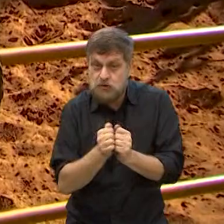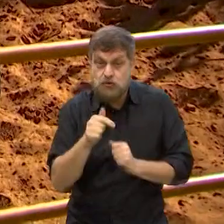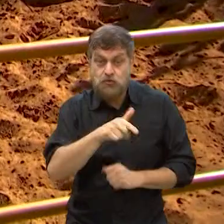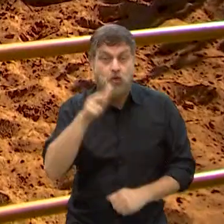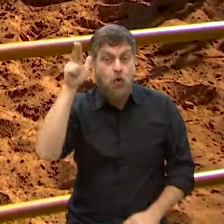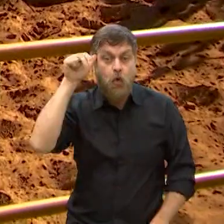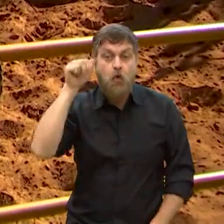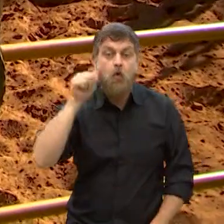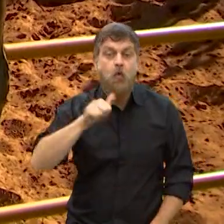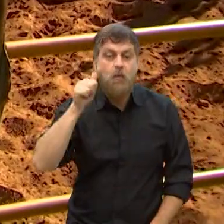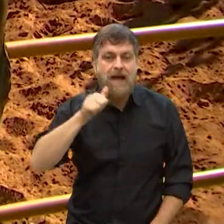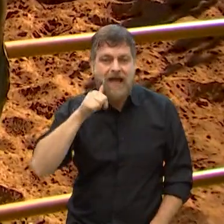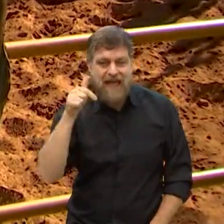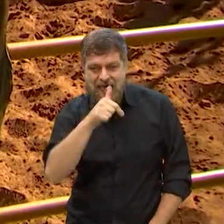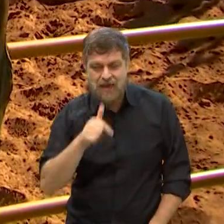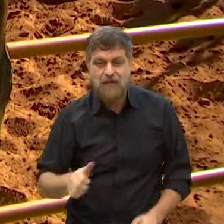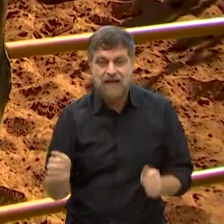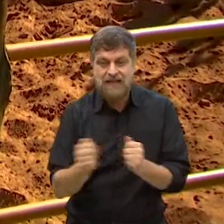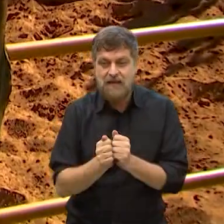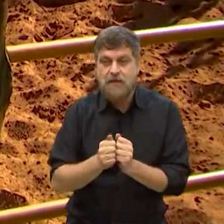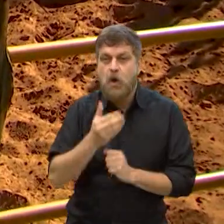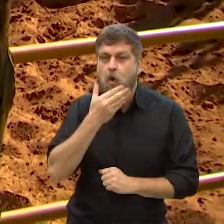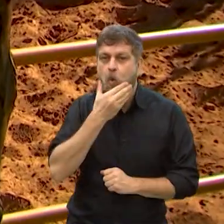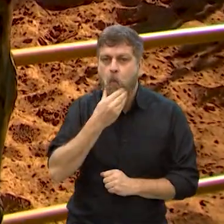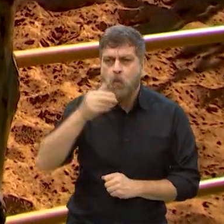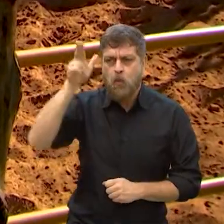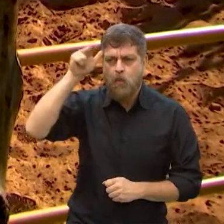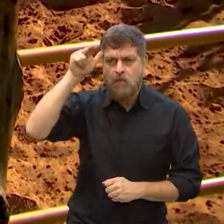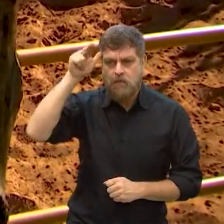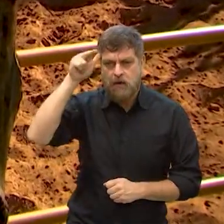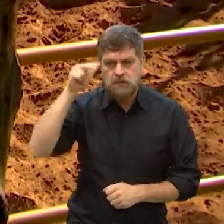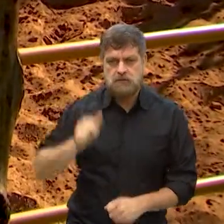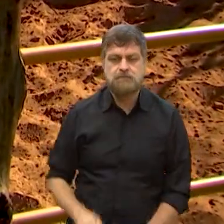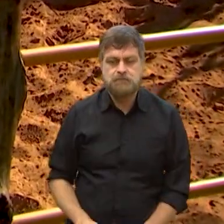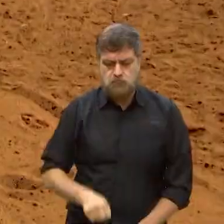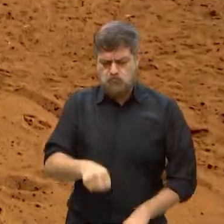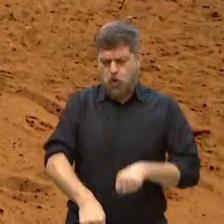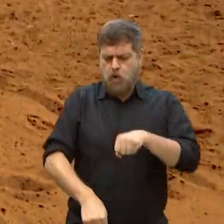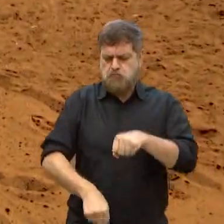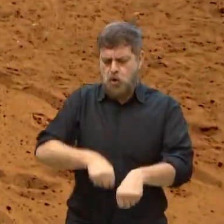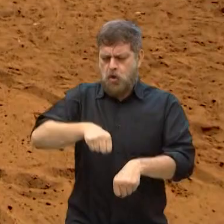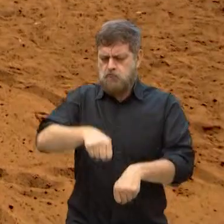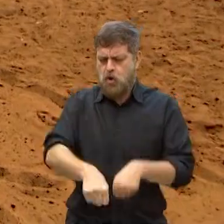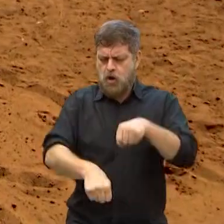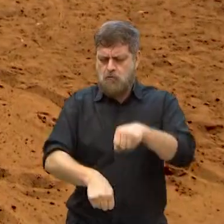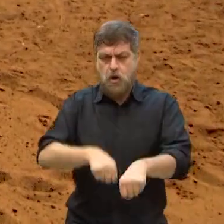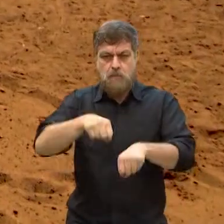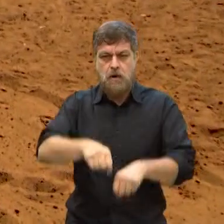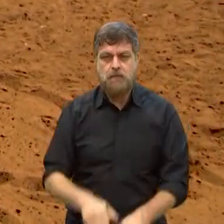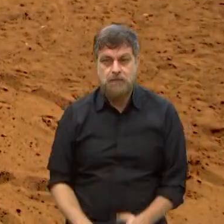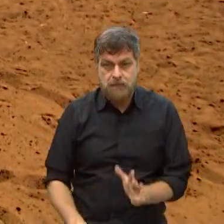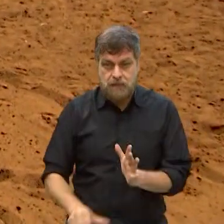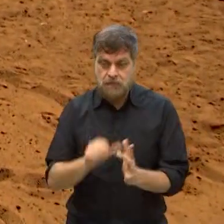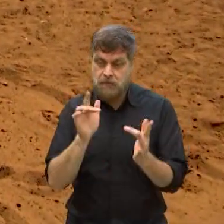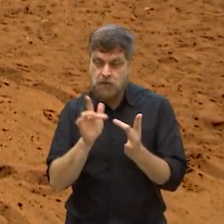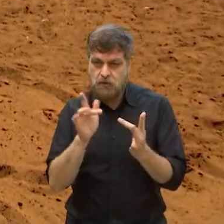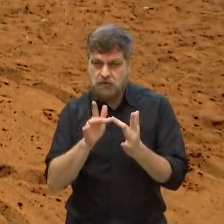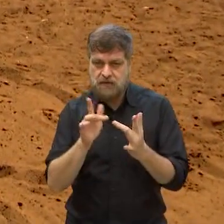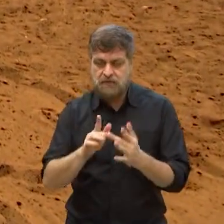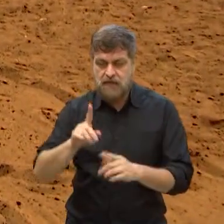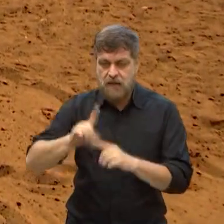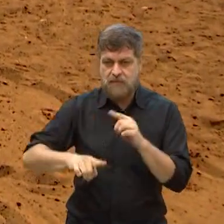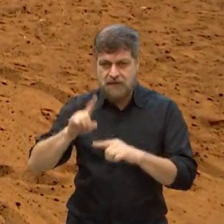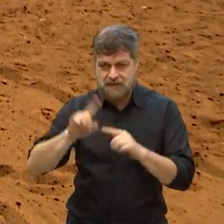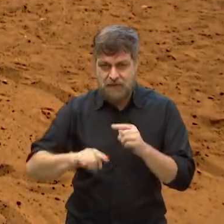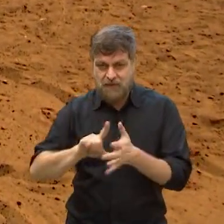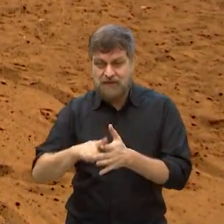equipamentos para o treino com a Orenda, uma égua quarto de milha, e com o Galak, um manga larga marchador. O primeiro